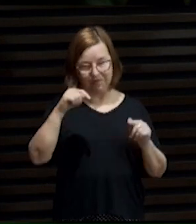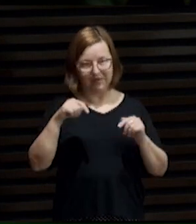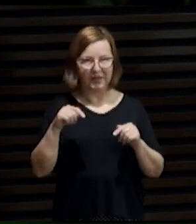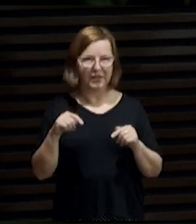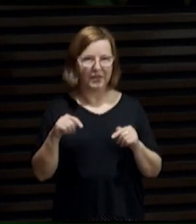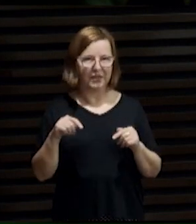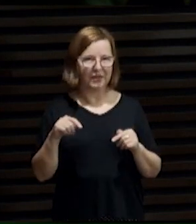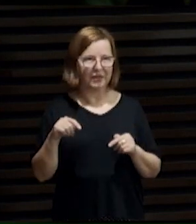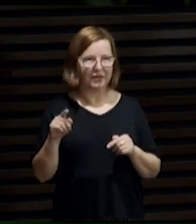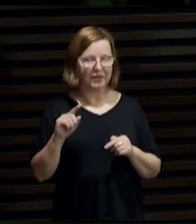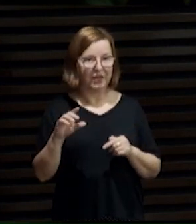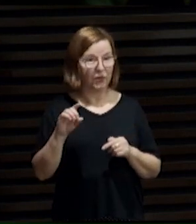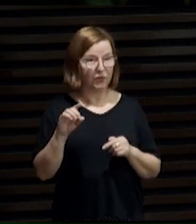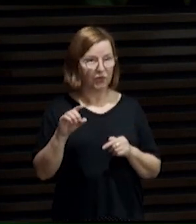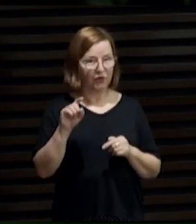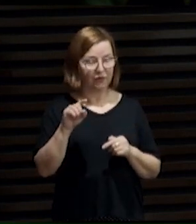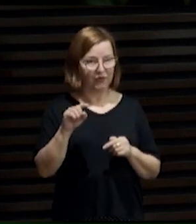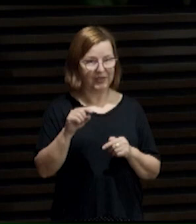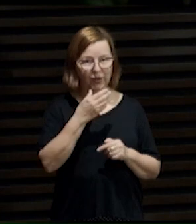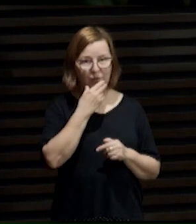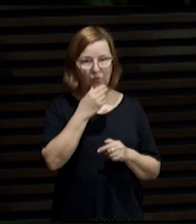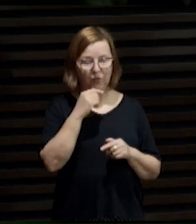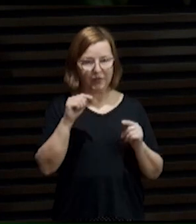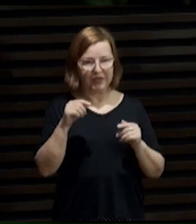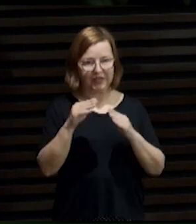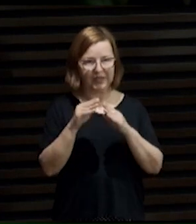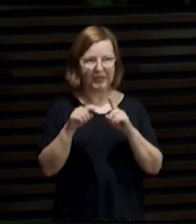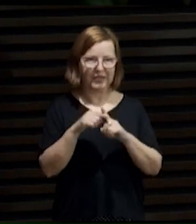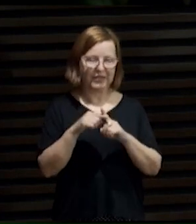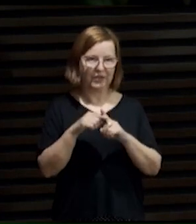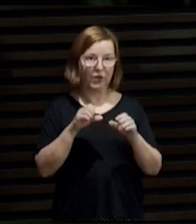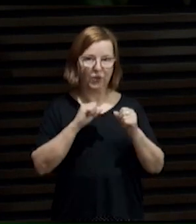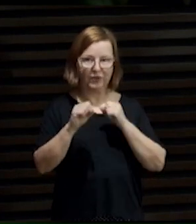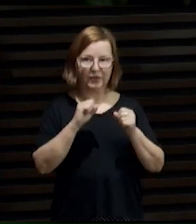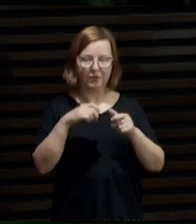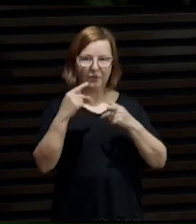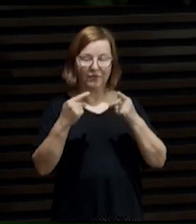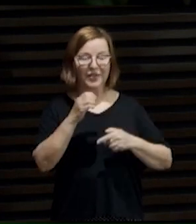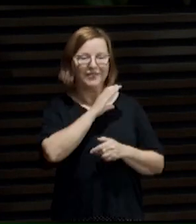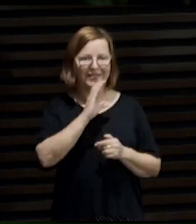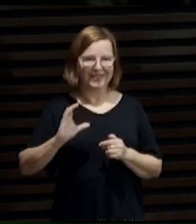não é simplesmente você, homem desta igreja. Os salmos falam de Cristo.